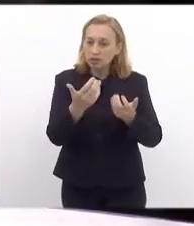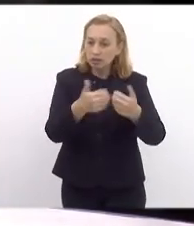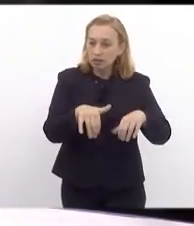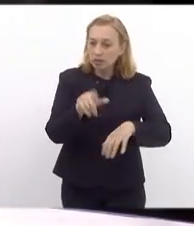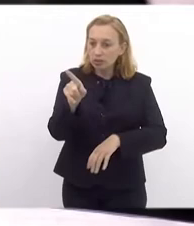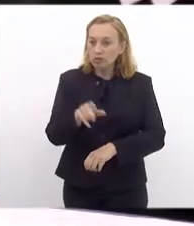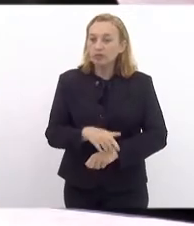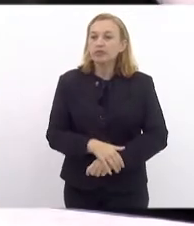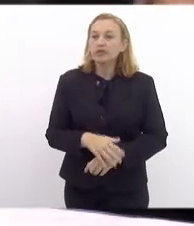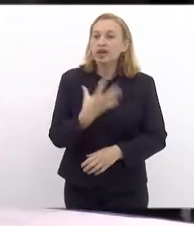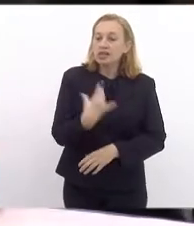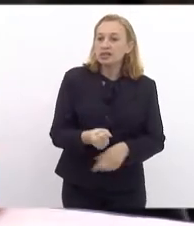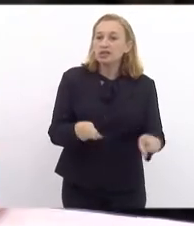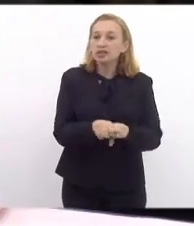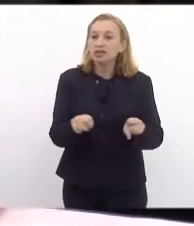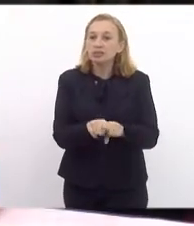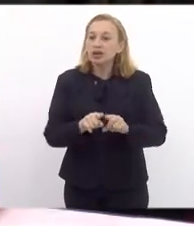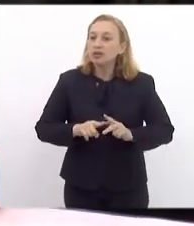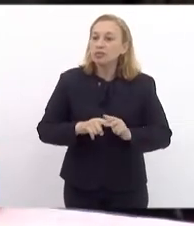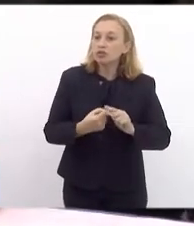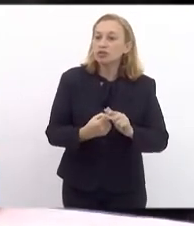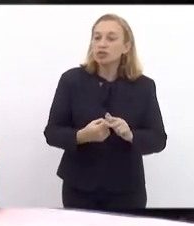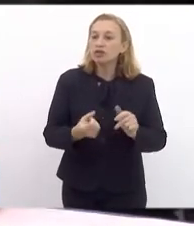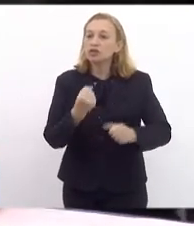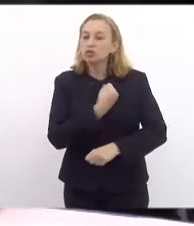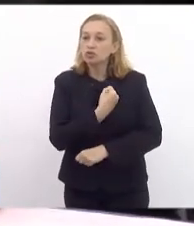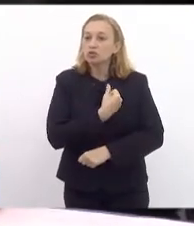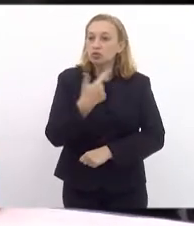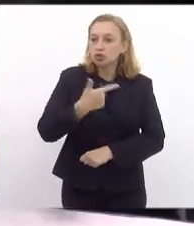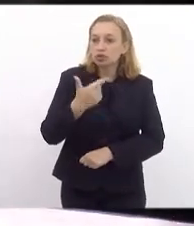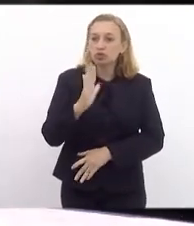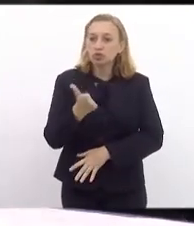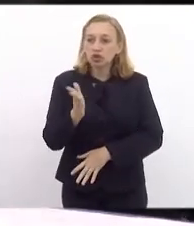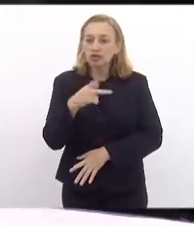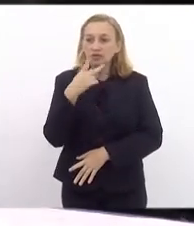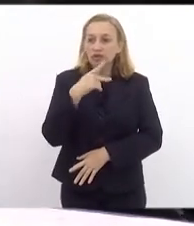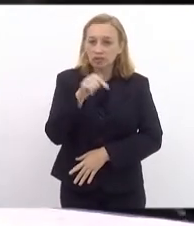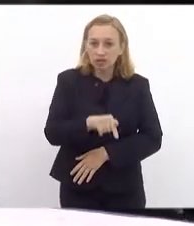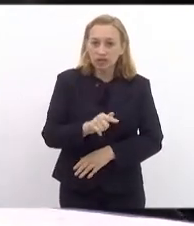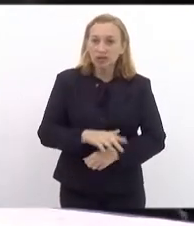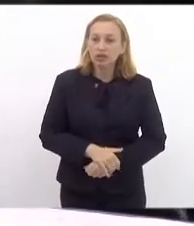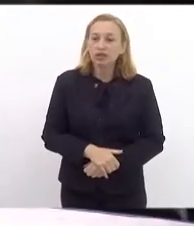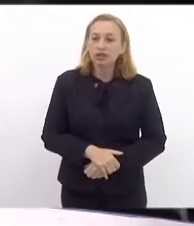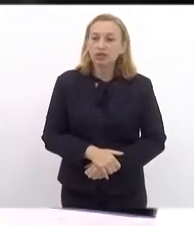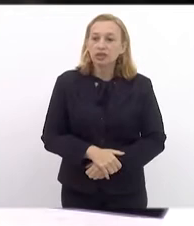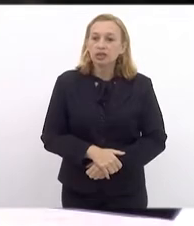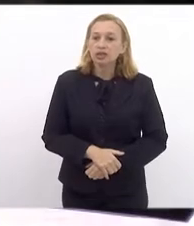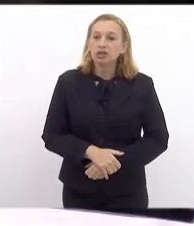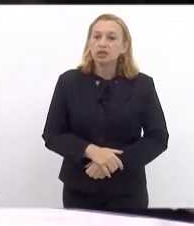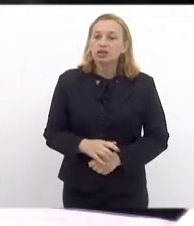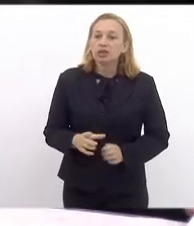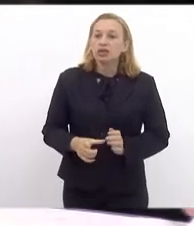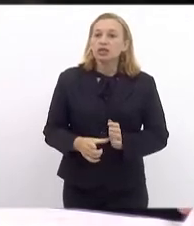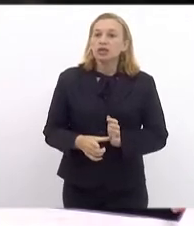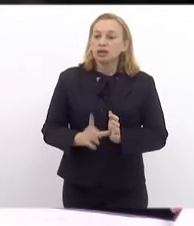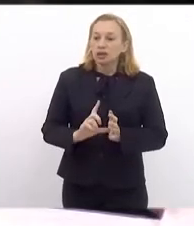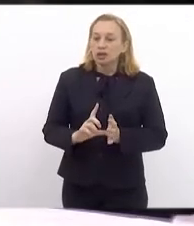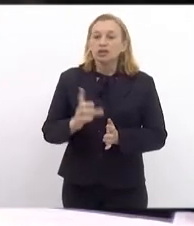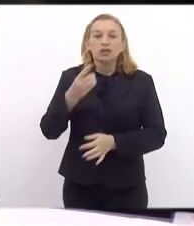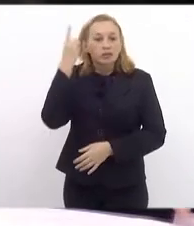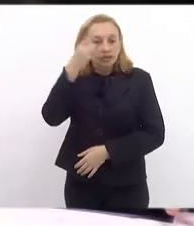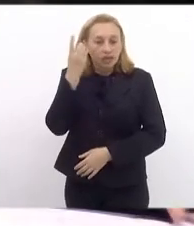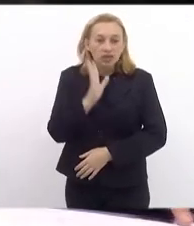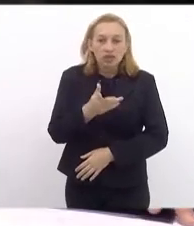é favorável também a multiplicação Silva nº 2 Porque como a gente também já tá tô aqui e o deputado já tinha antecipado